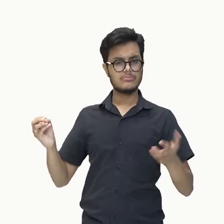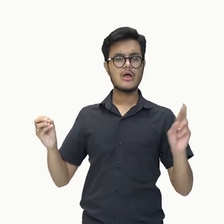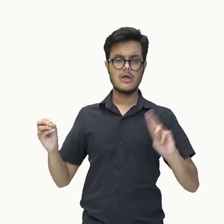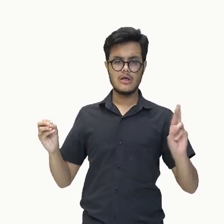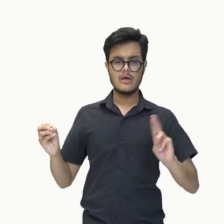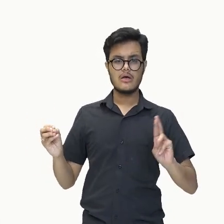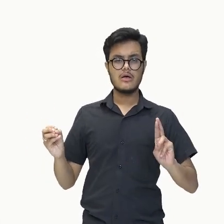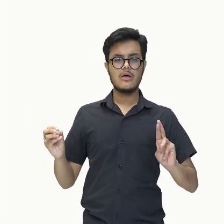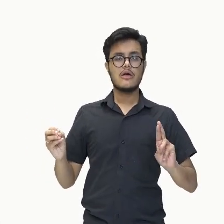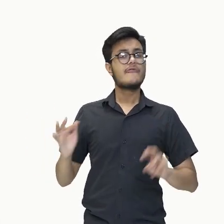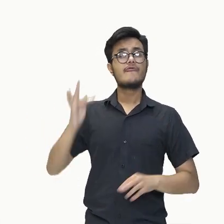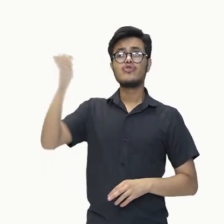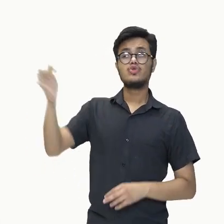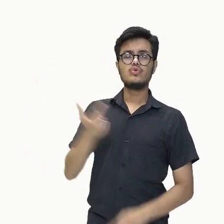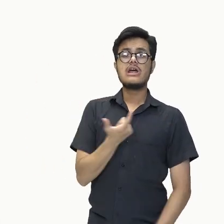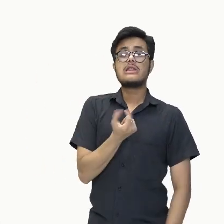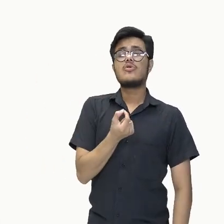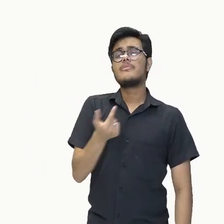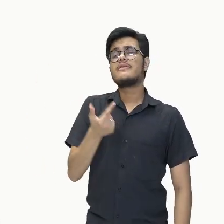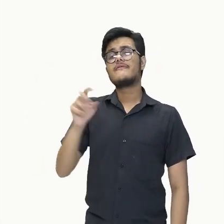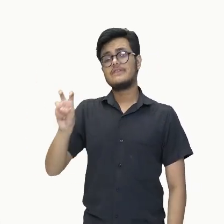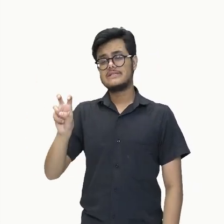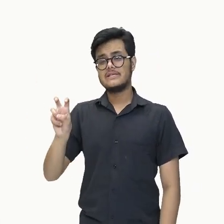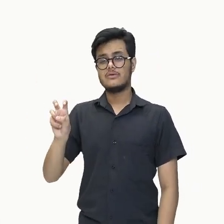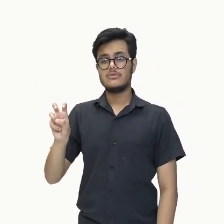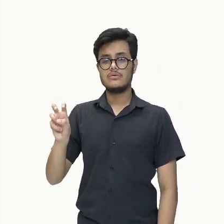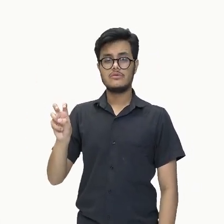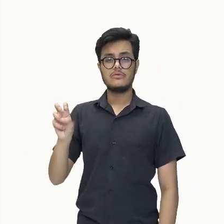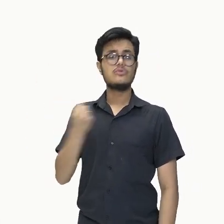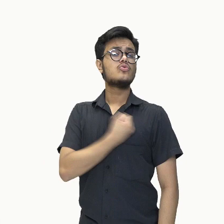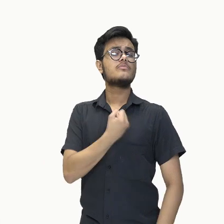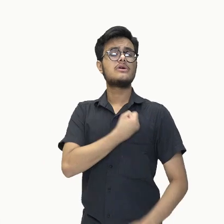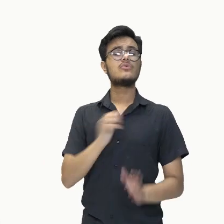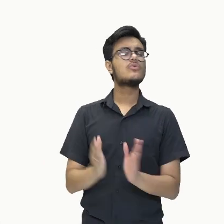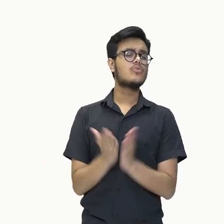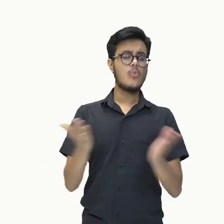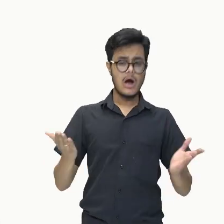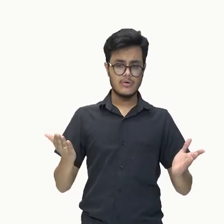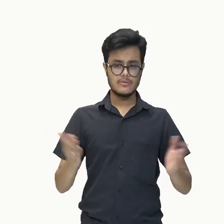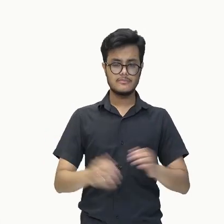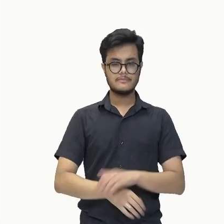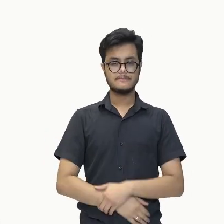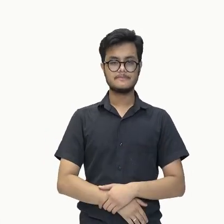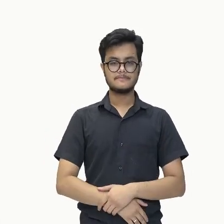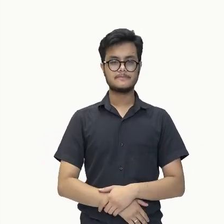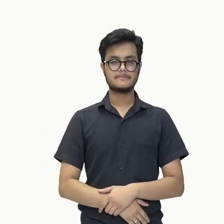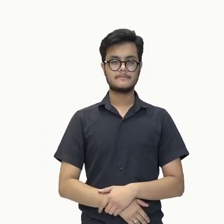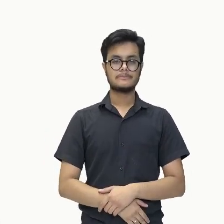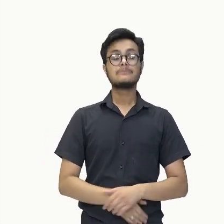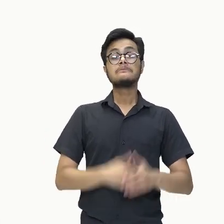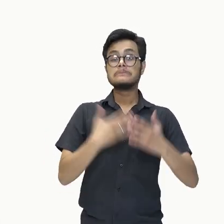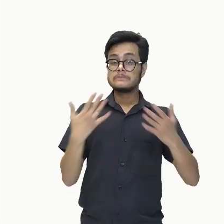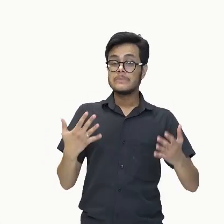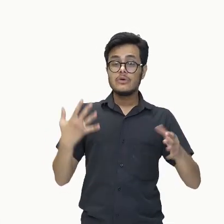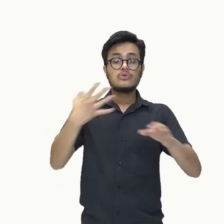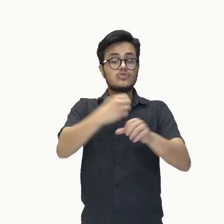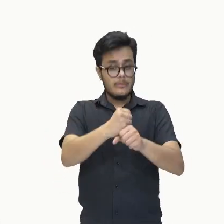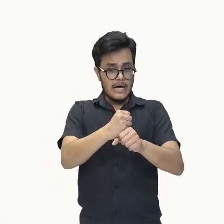70.500, custará quanto em janeiro de 2025? Então, a gente pode observar o seguinte